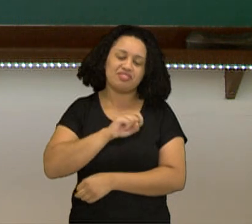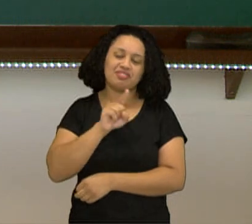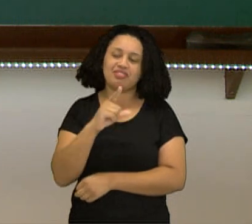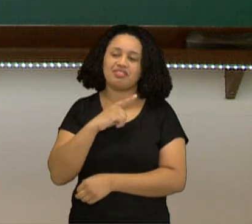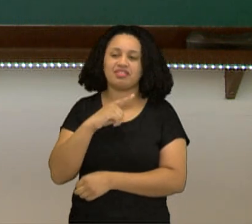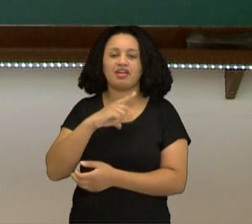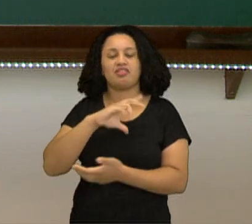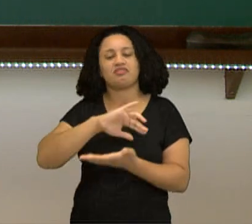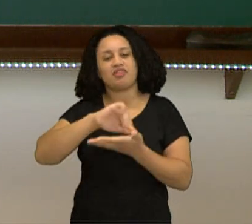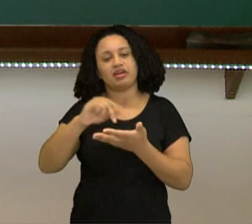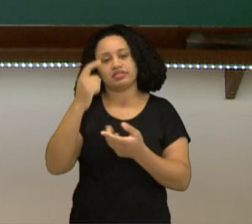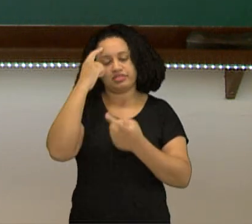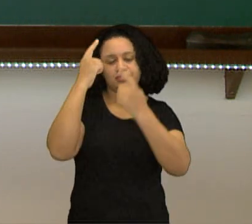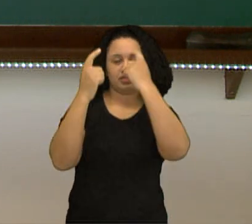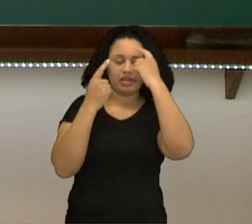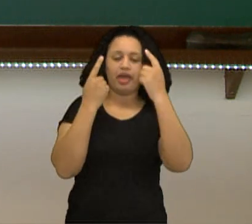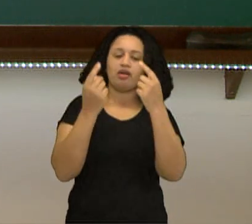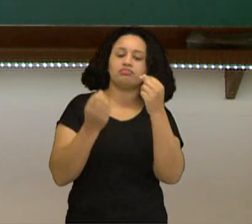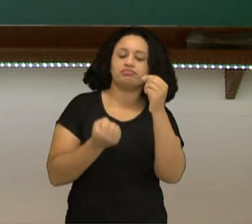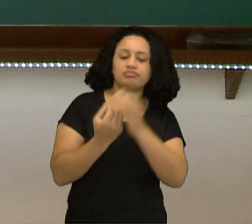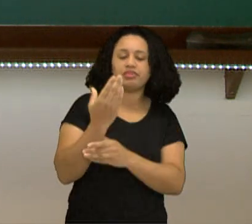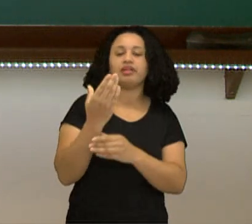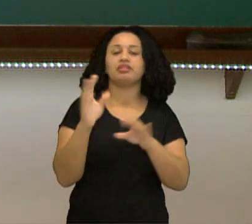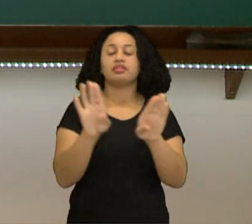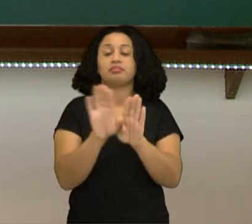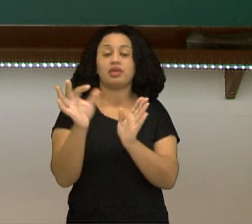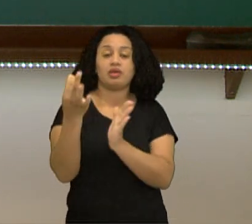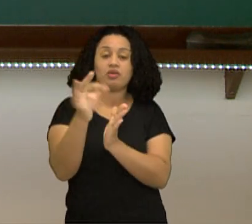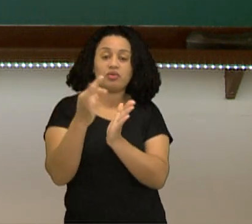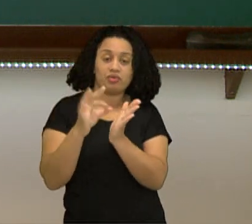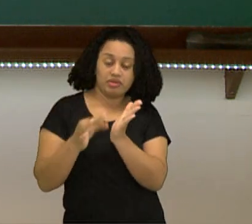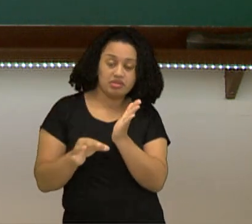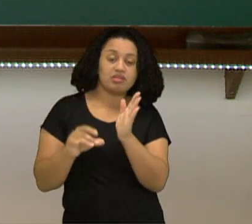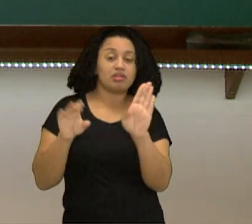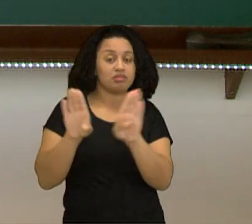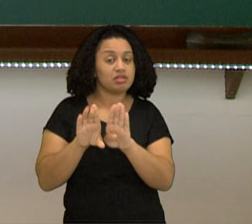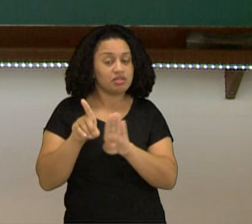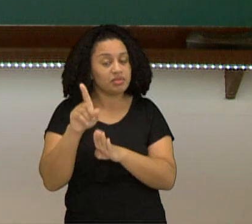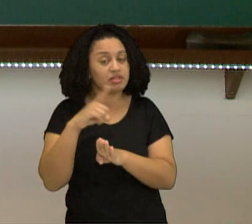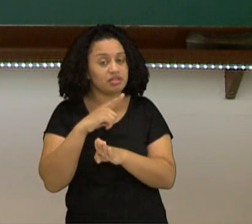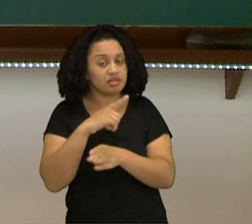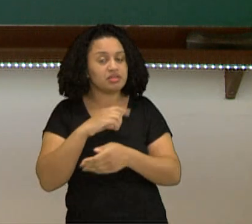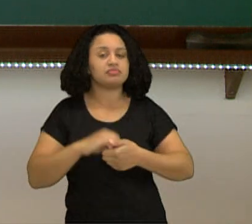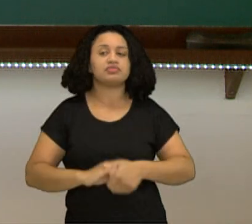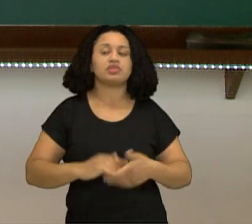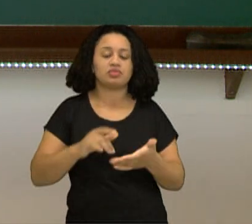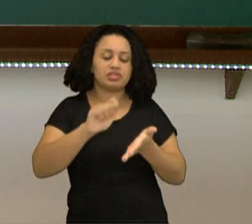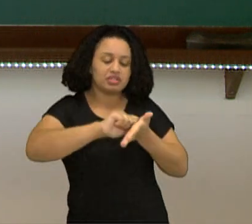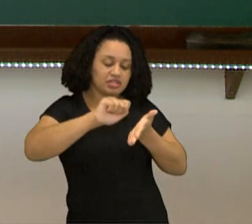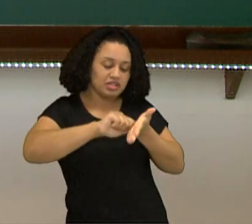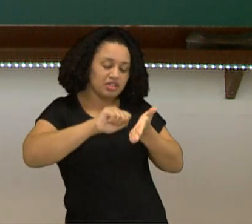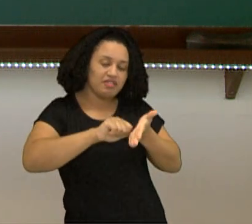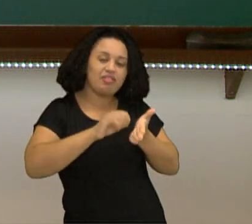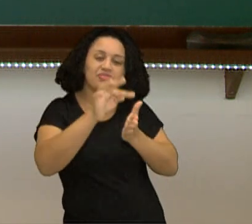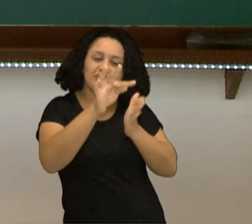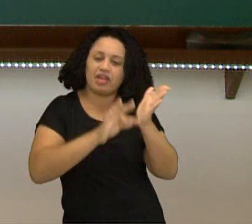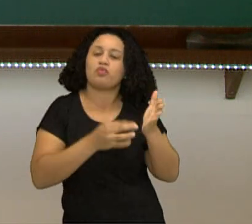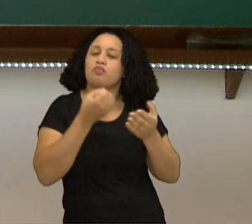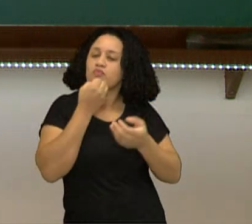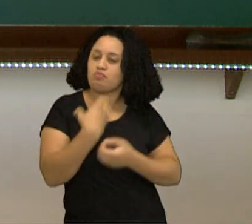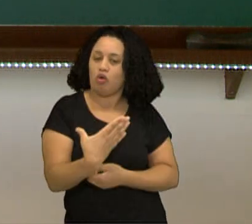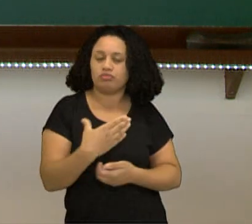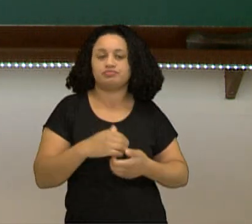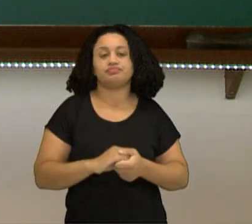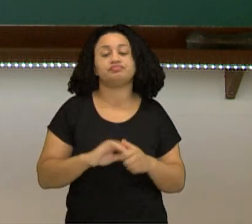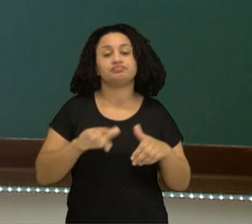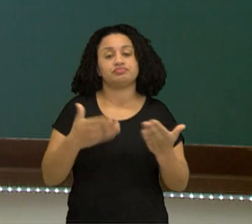ideias de produção, correção. Então, como vocês escreverem um bom texto. Então,